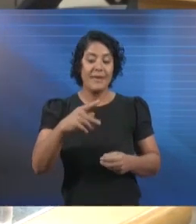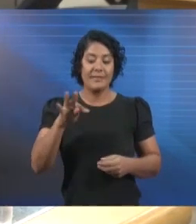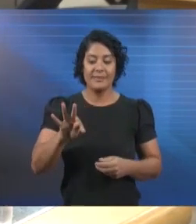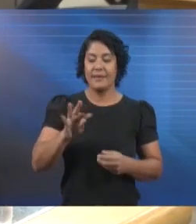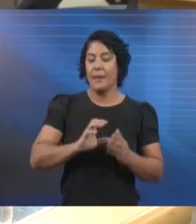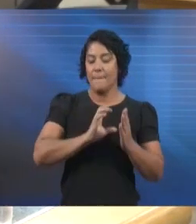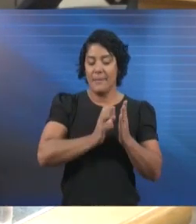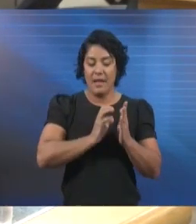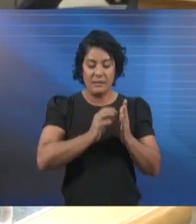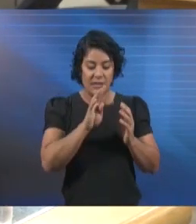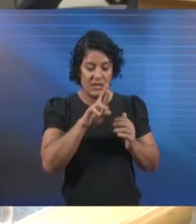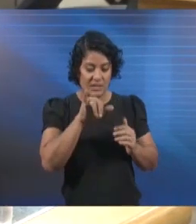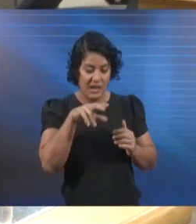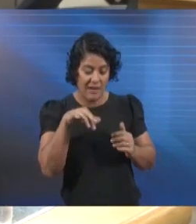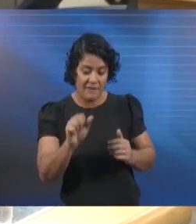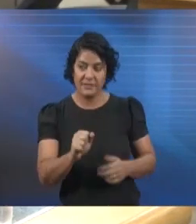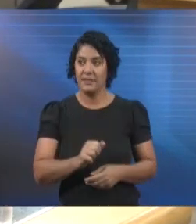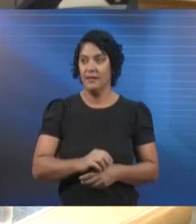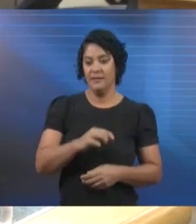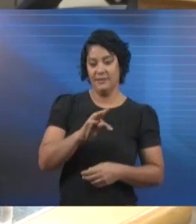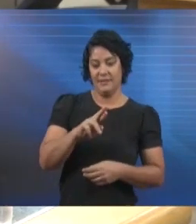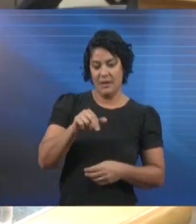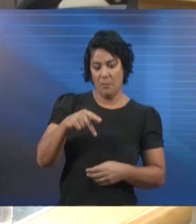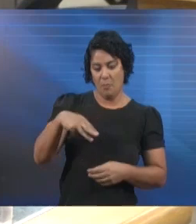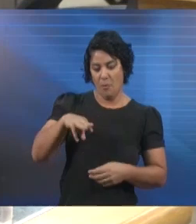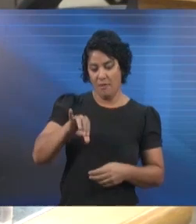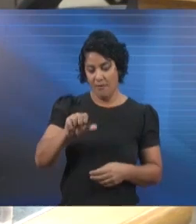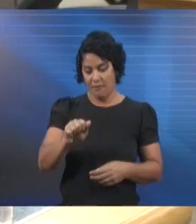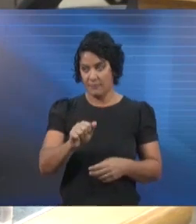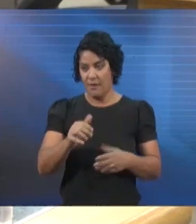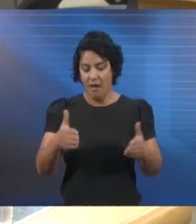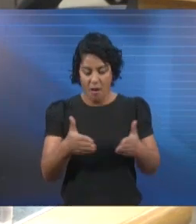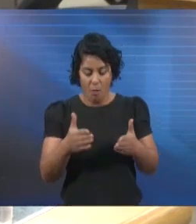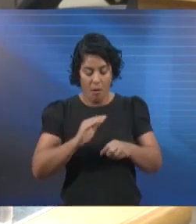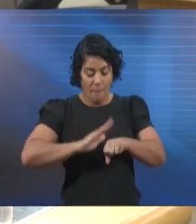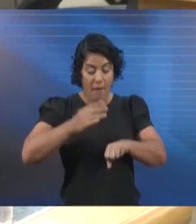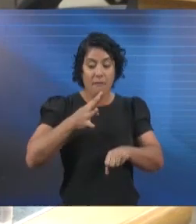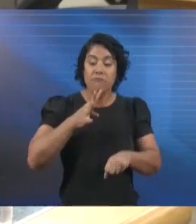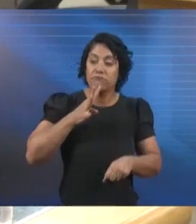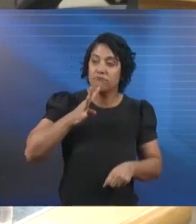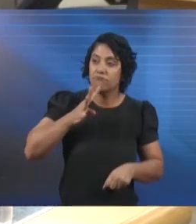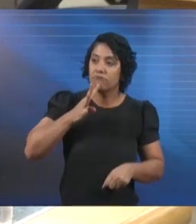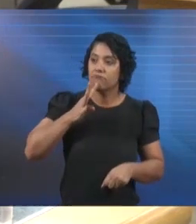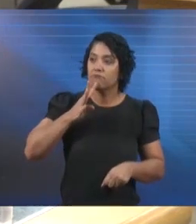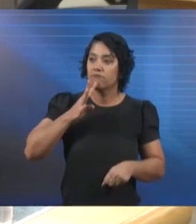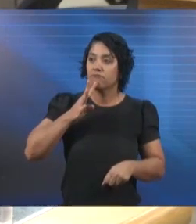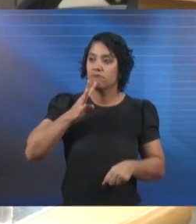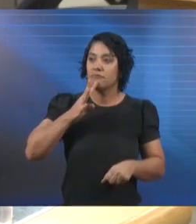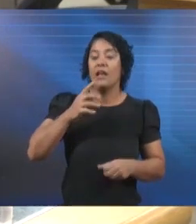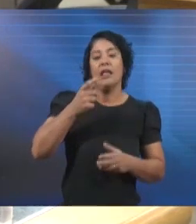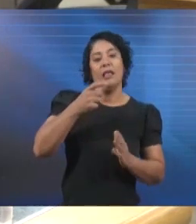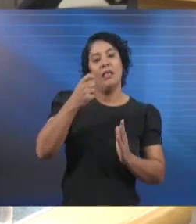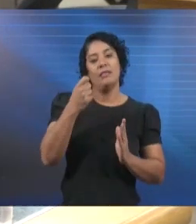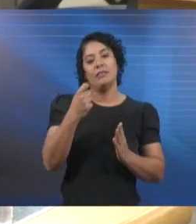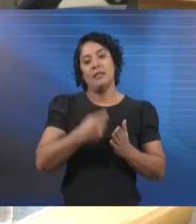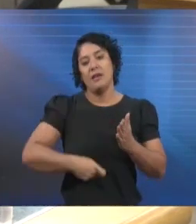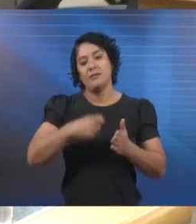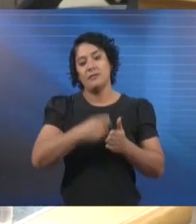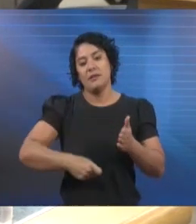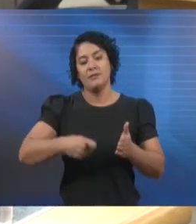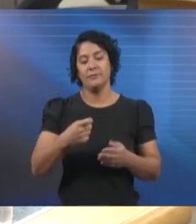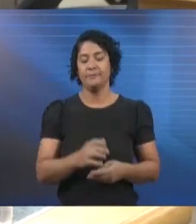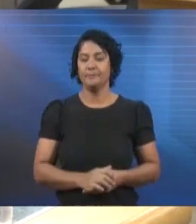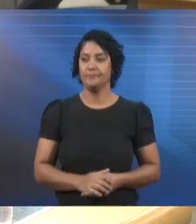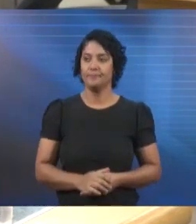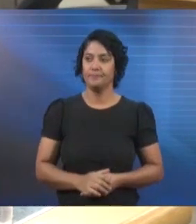do trambique partido da tramoia agora é muito mais conhecido por partido da taxação e